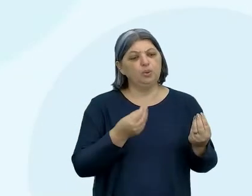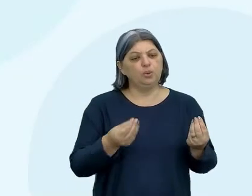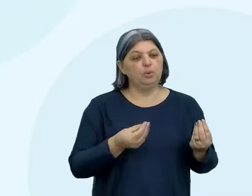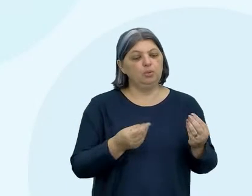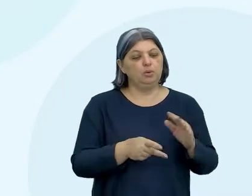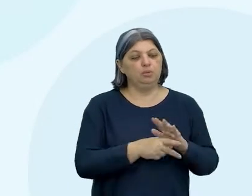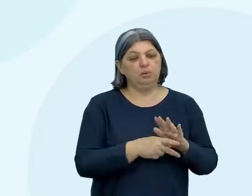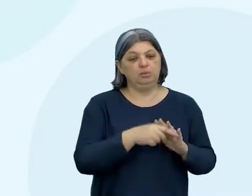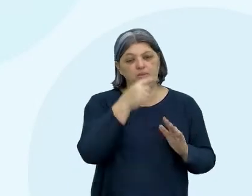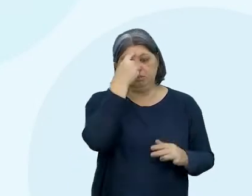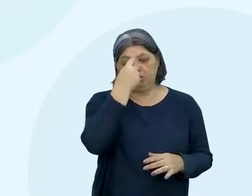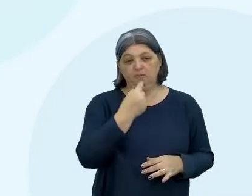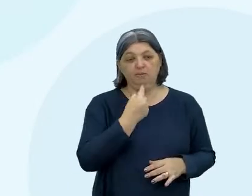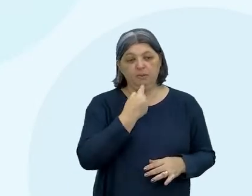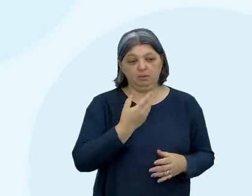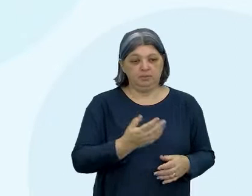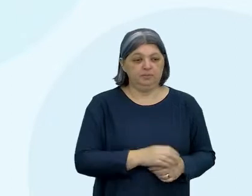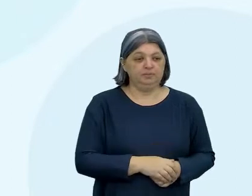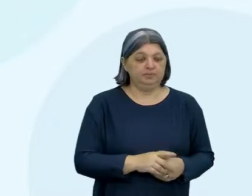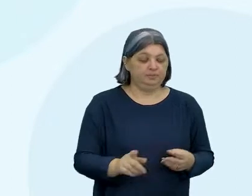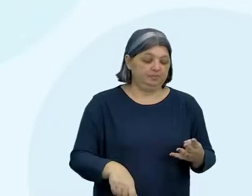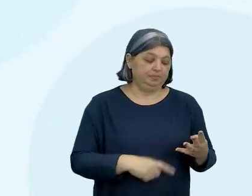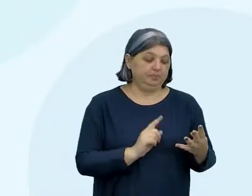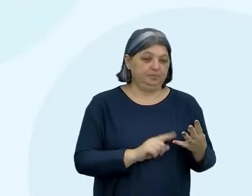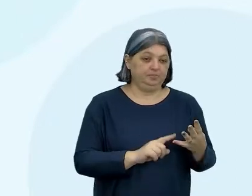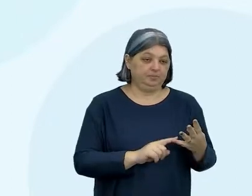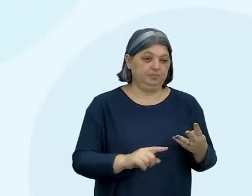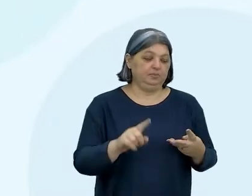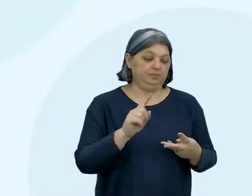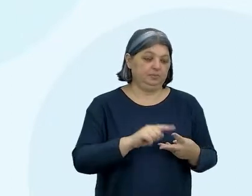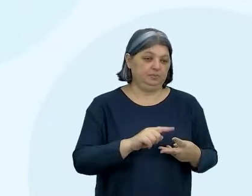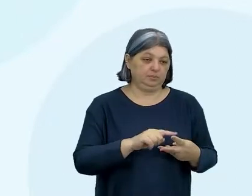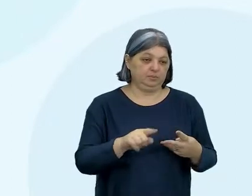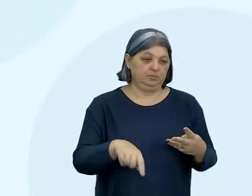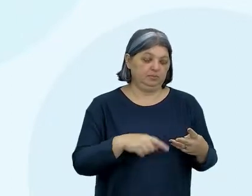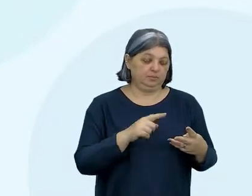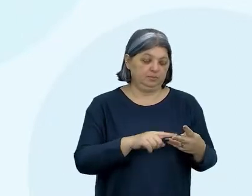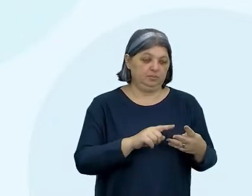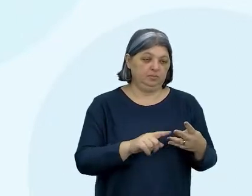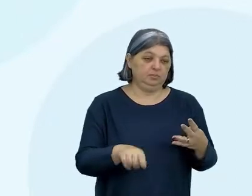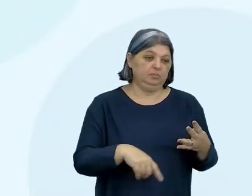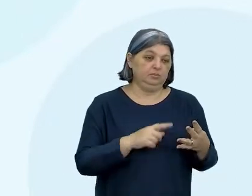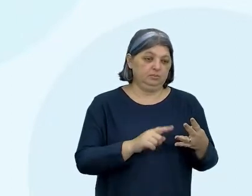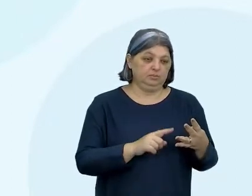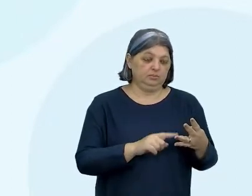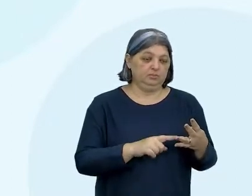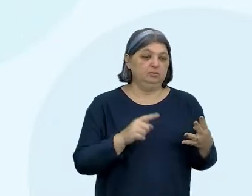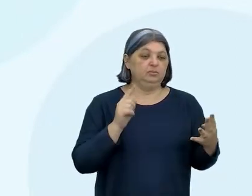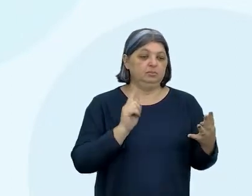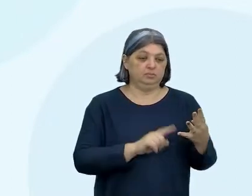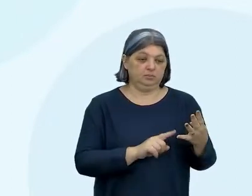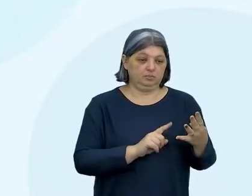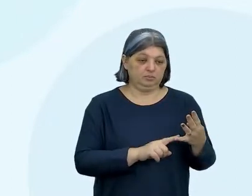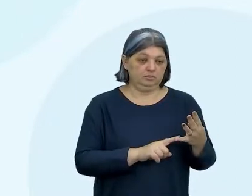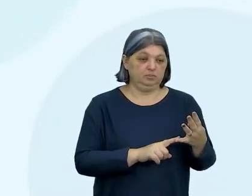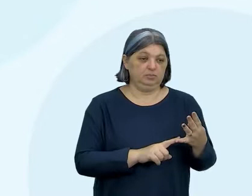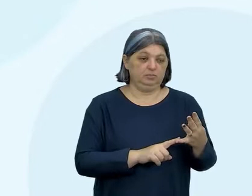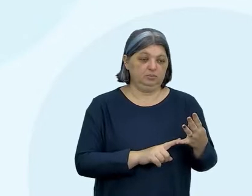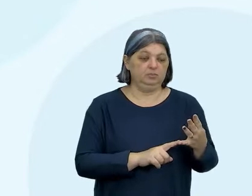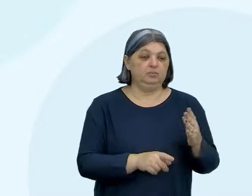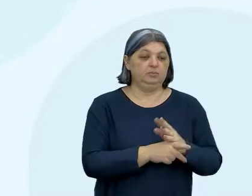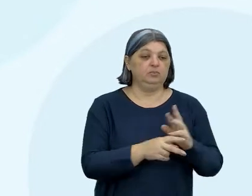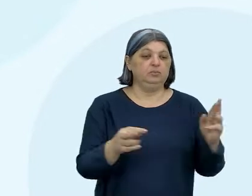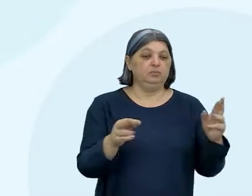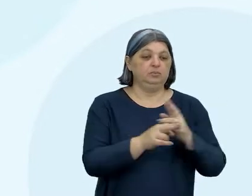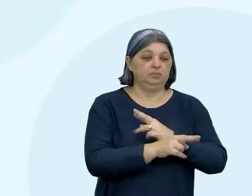perfil mesmo. E o quarto item, então a gente tem o primeiro item, o segundo, o terceiro e o quarto item, a relação entre o